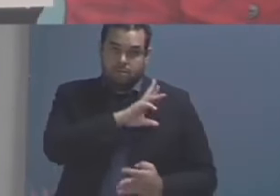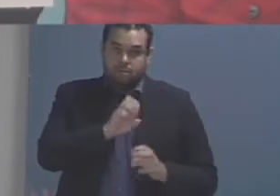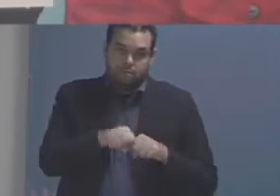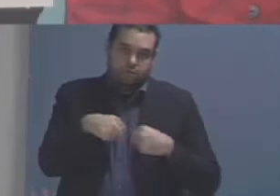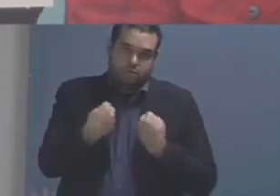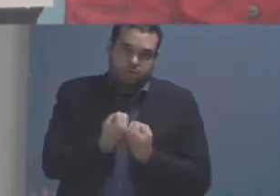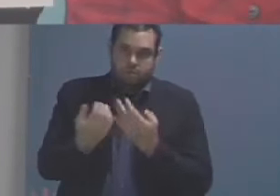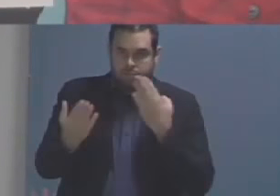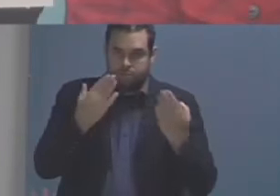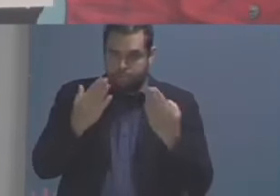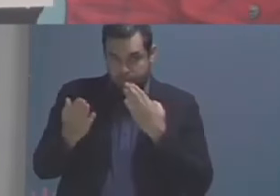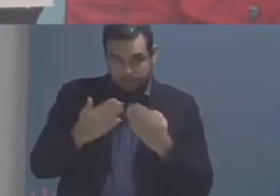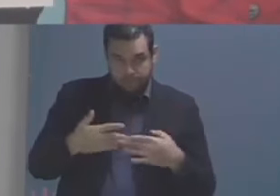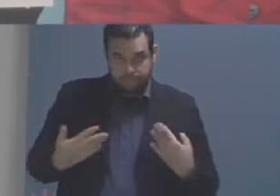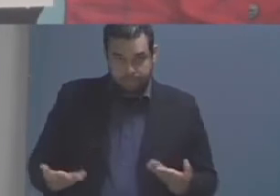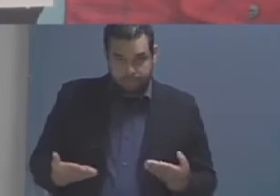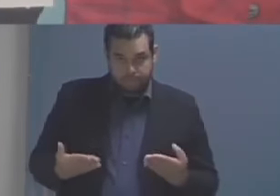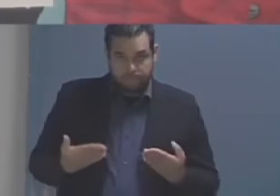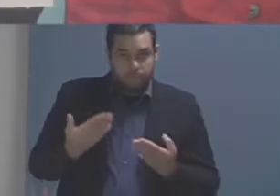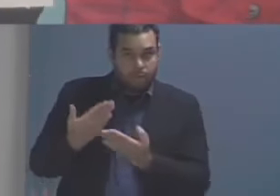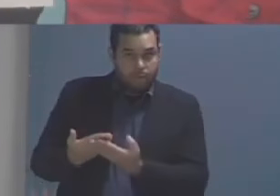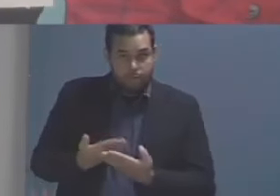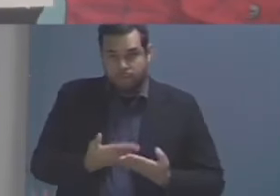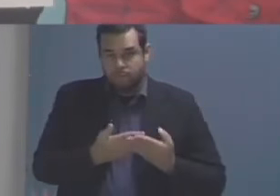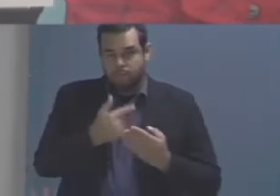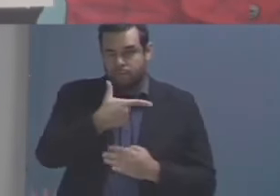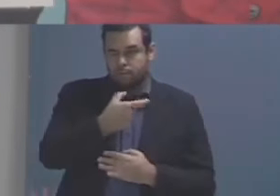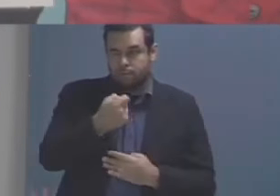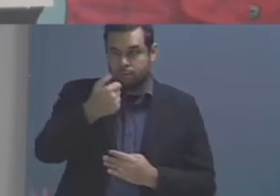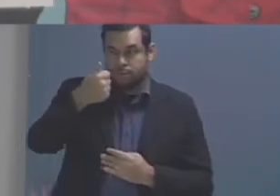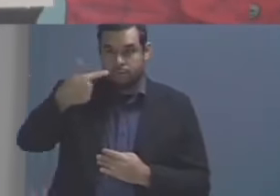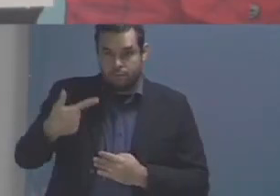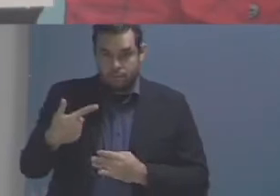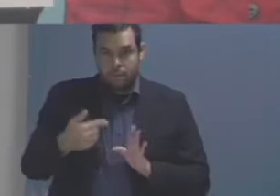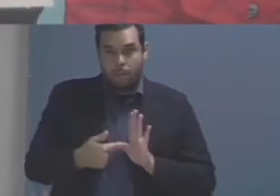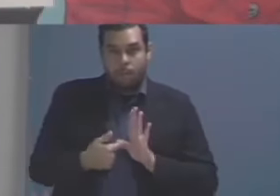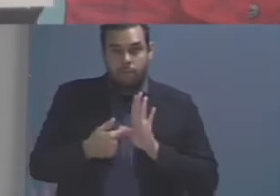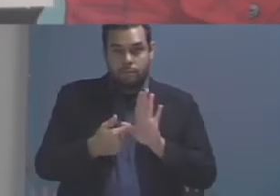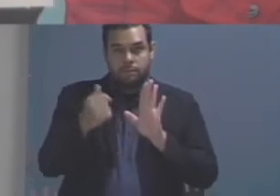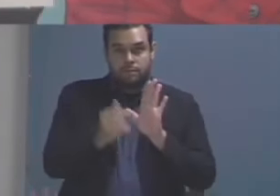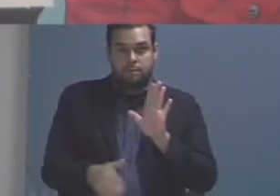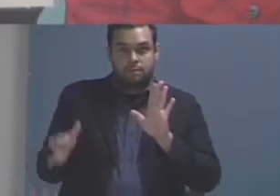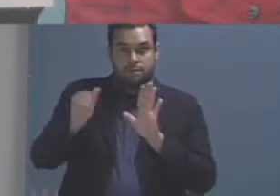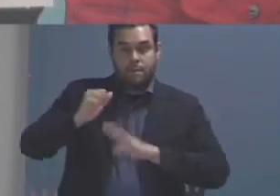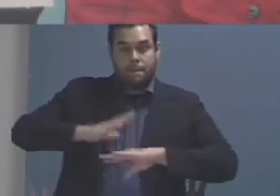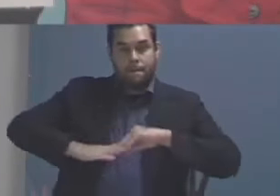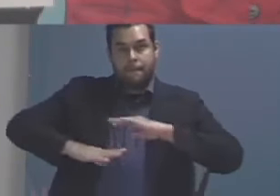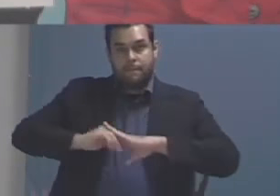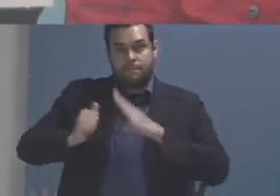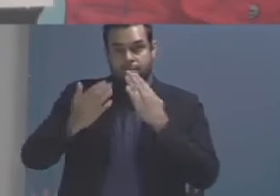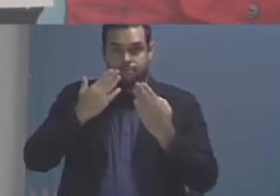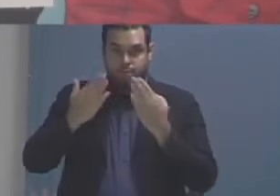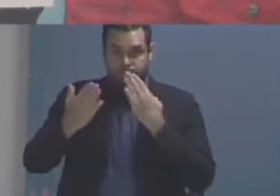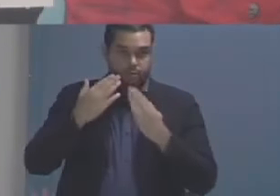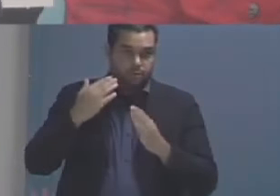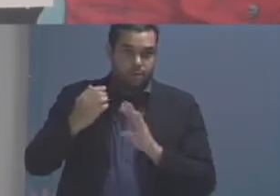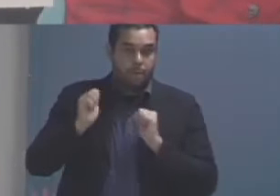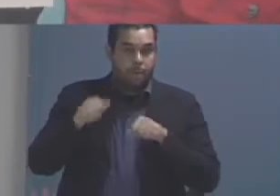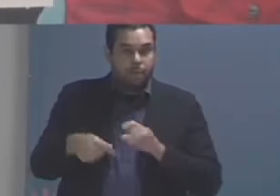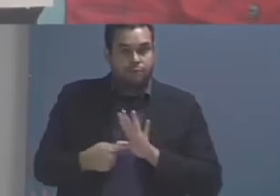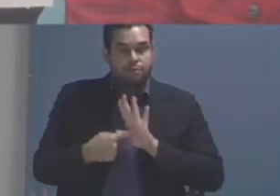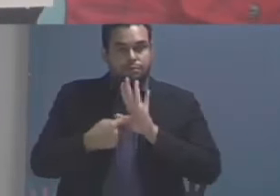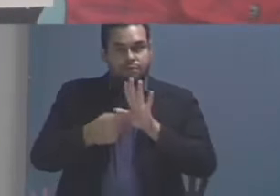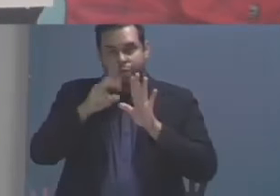da psicologia. Nós preparamos, quando em 2012 nós fizemos a Mostra Nacional de Práticas em Psicologia, nós pudemos mostrar